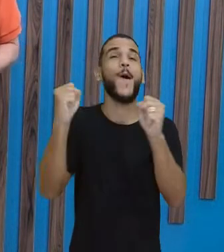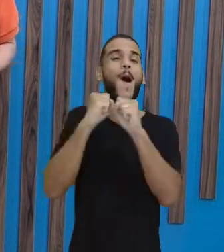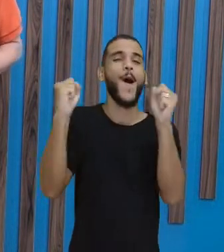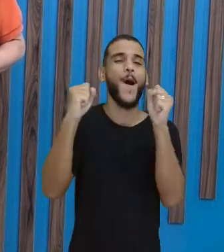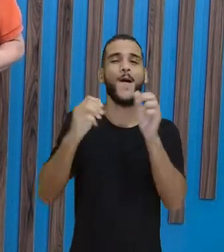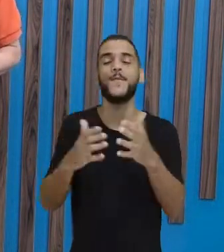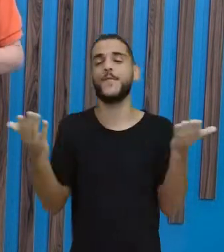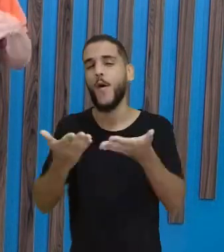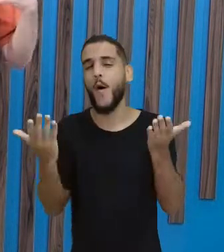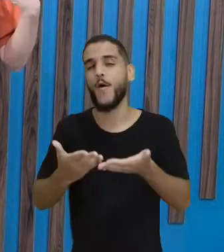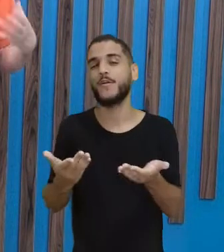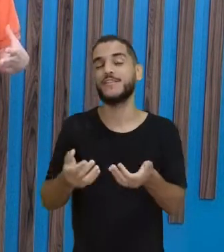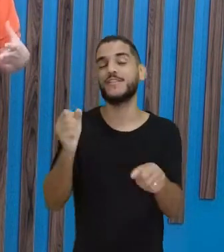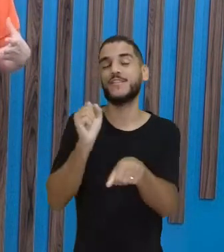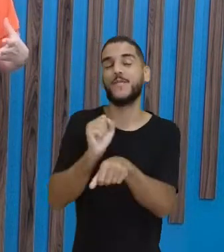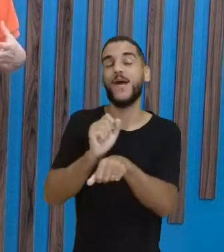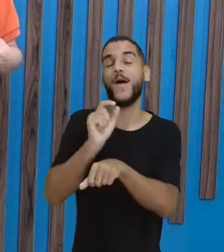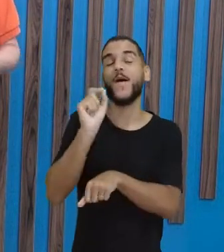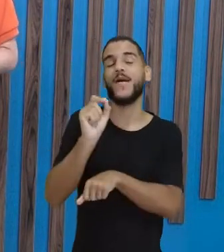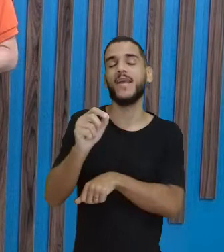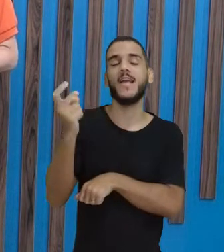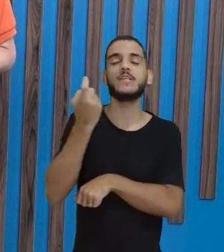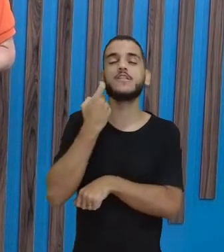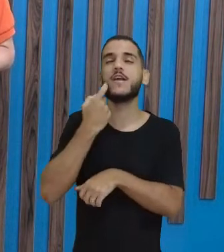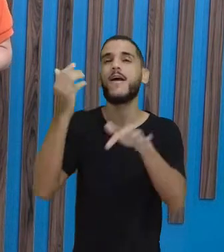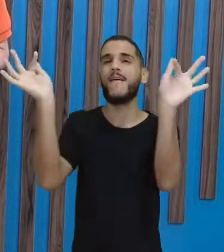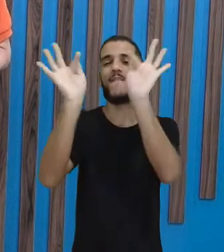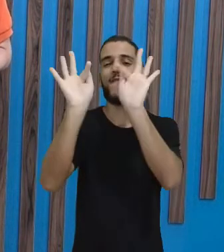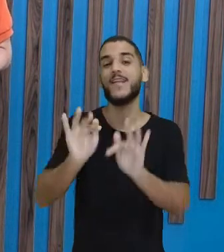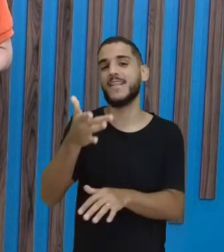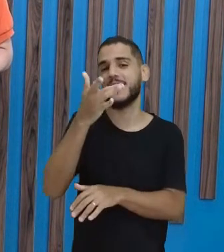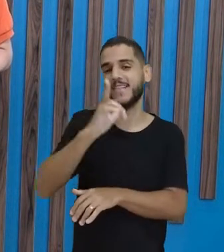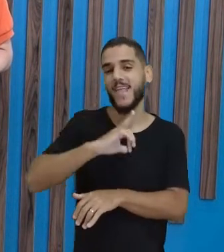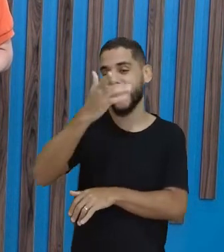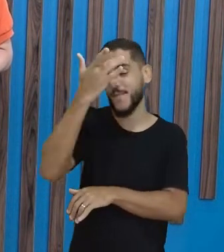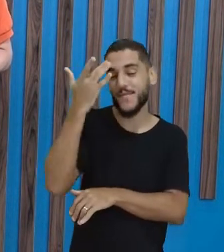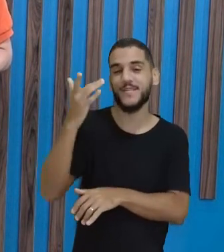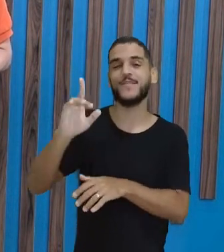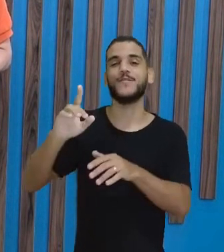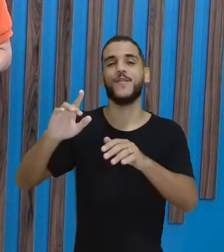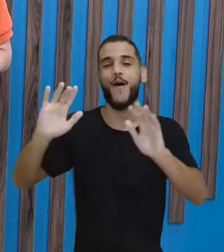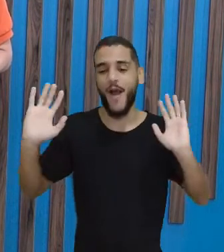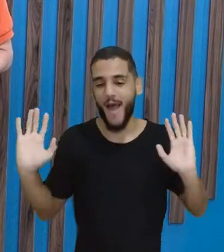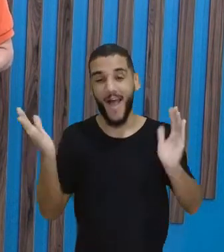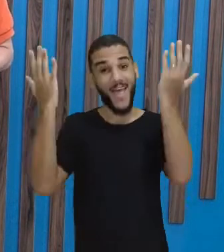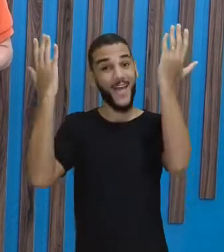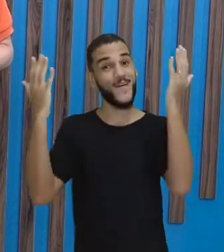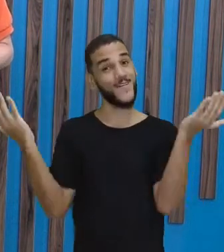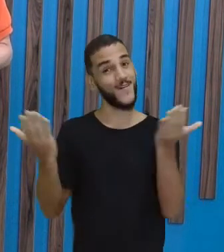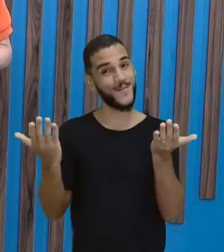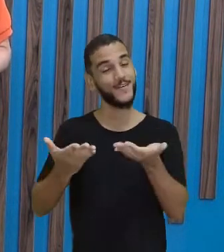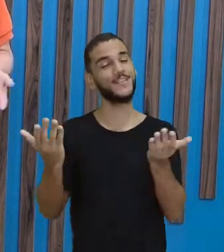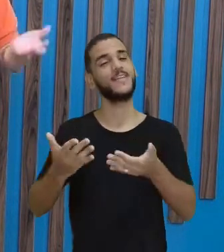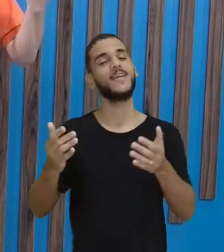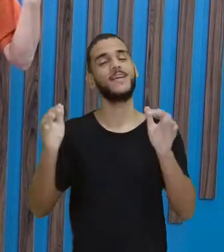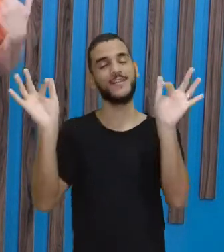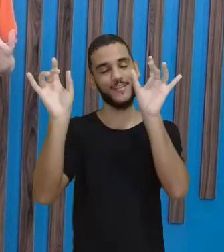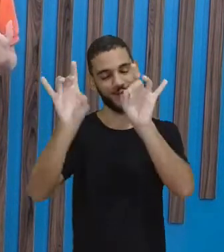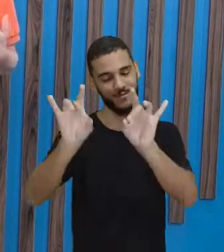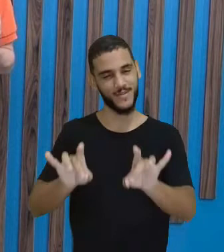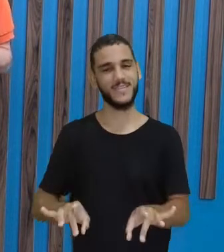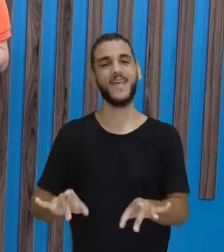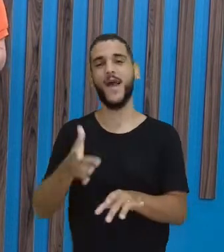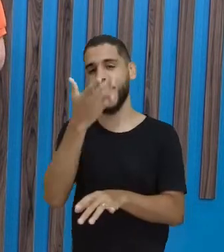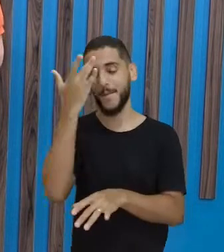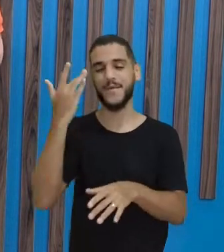torcer que seja uma sexta-feira bem feliz, porque tem gente aniversariando, né? Todos os dias tem gente aniversariando, mas hoje é especial, porque é a turma da